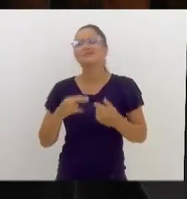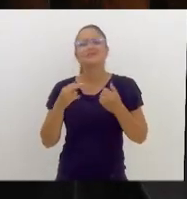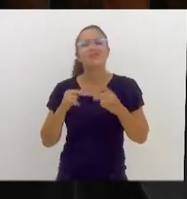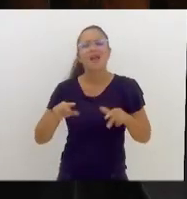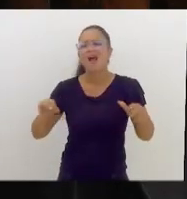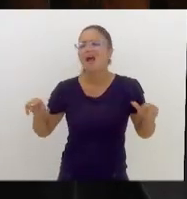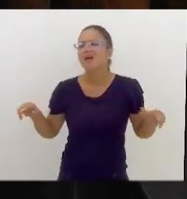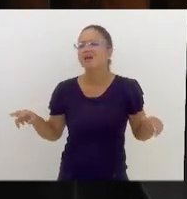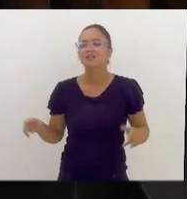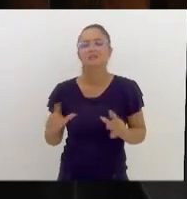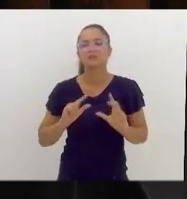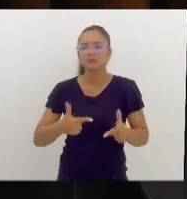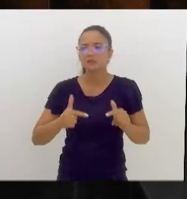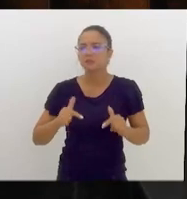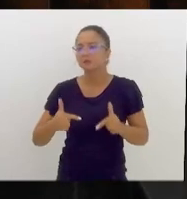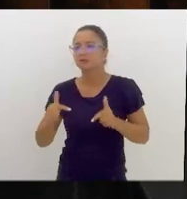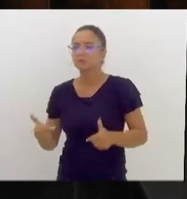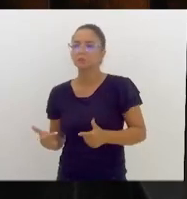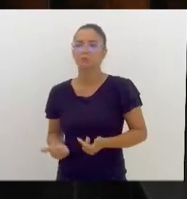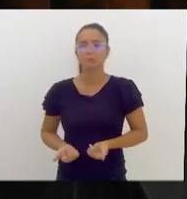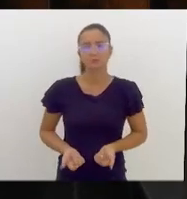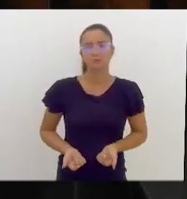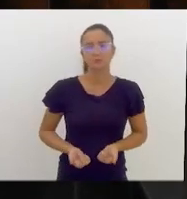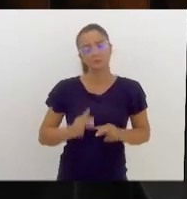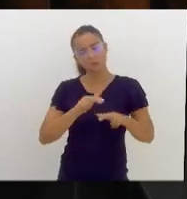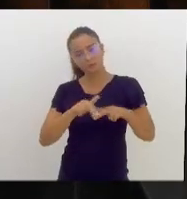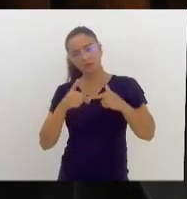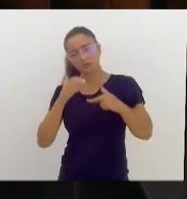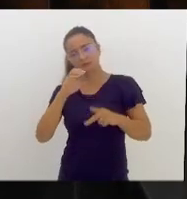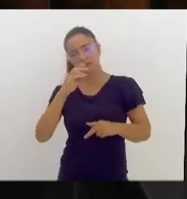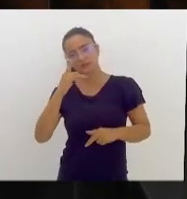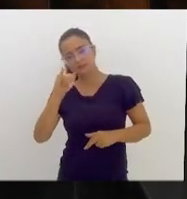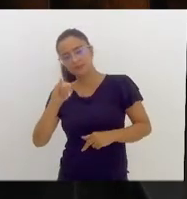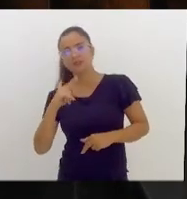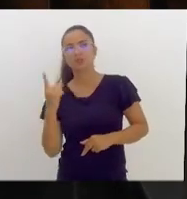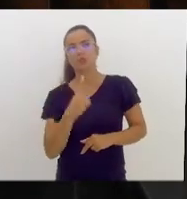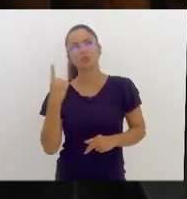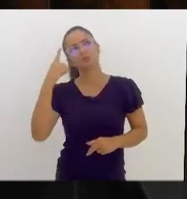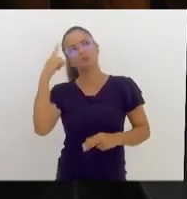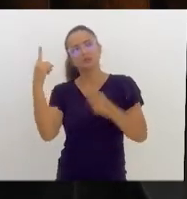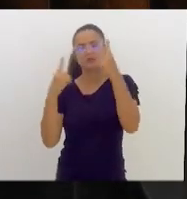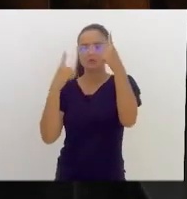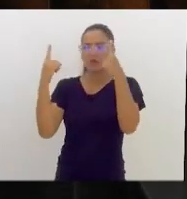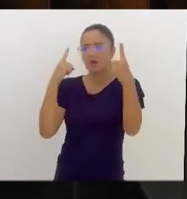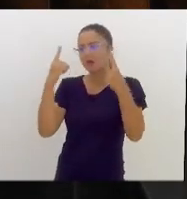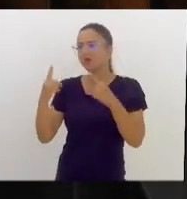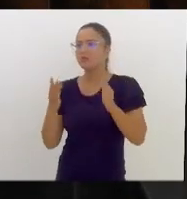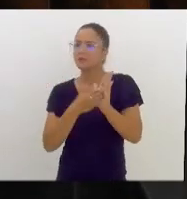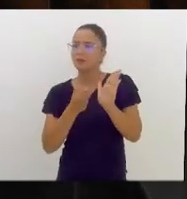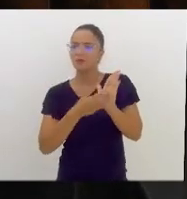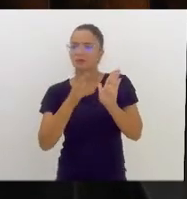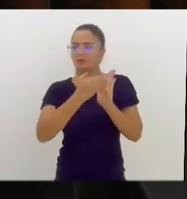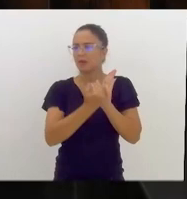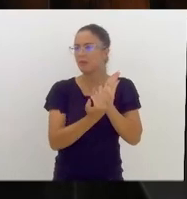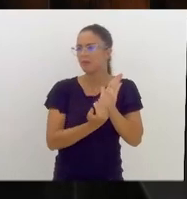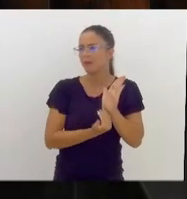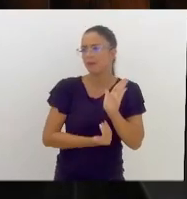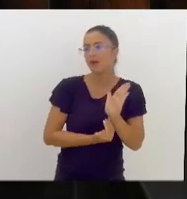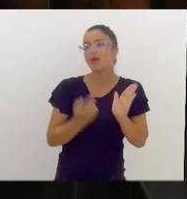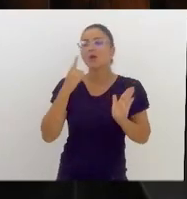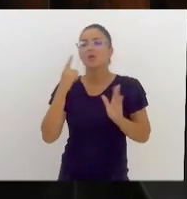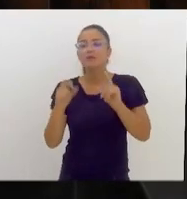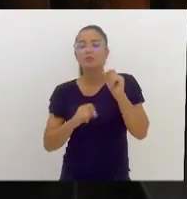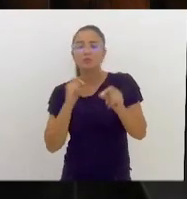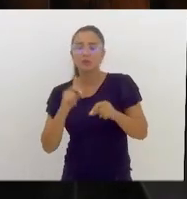série de iniciativas que só por causa da CPI vieram à luz, tiveram visibilidade e mostram, um, que o